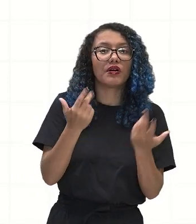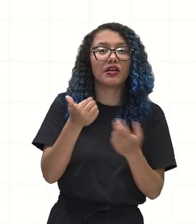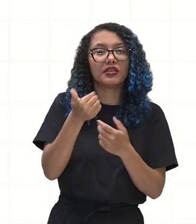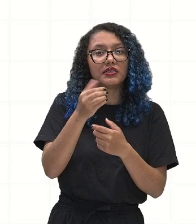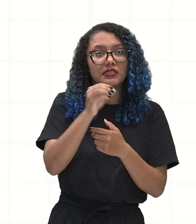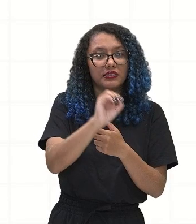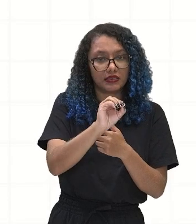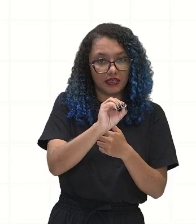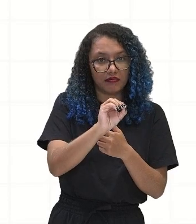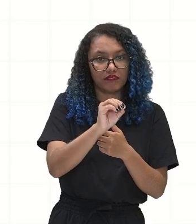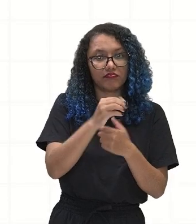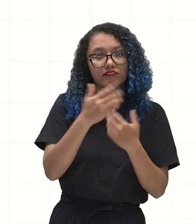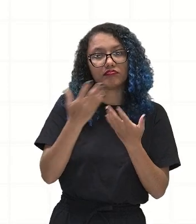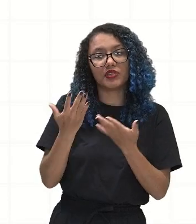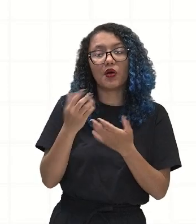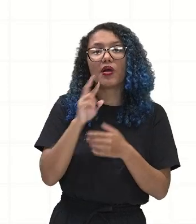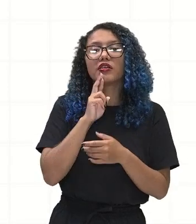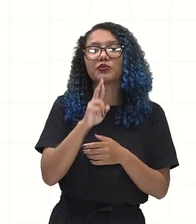0,1.